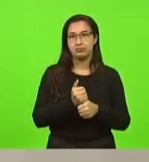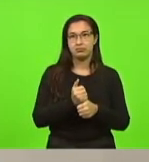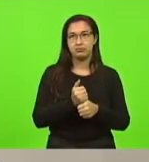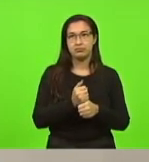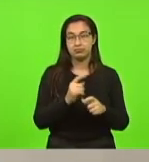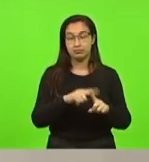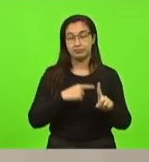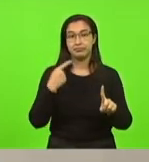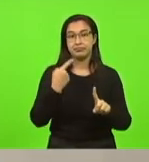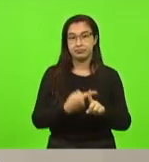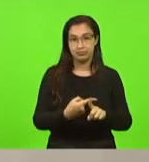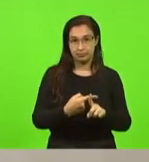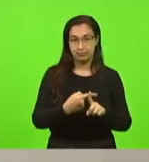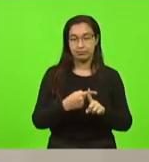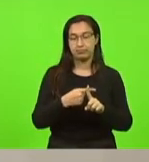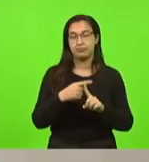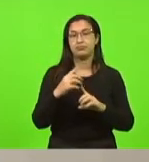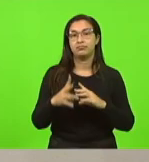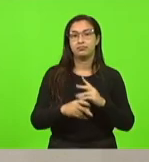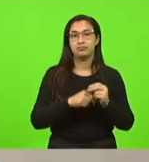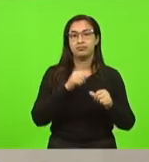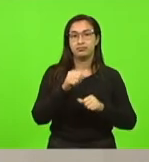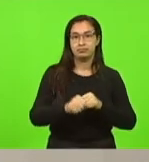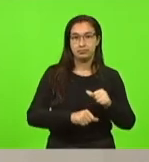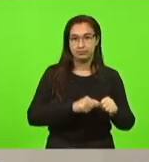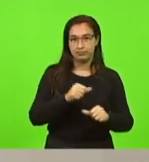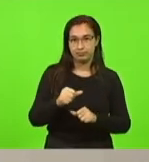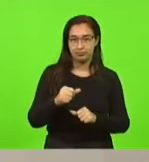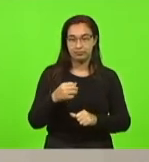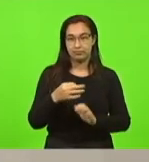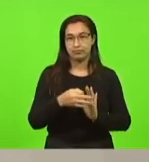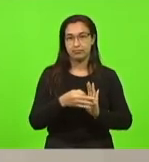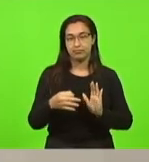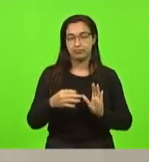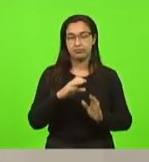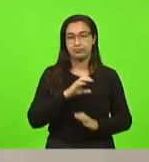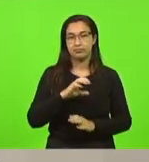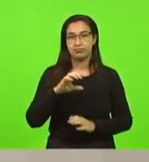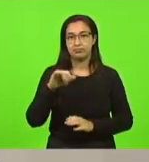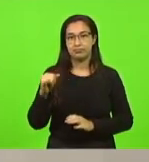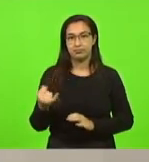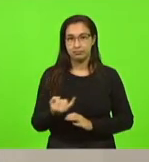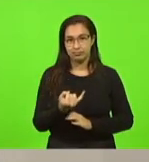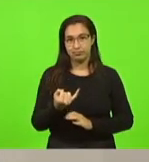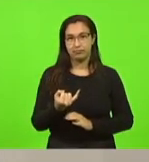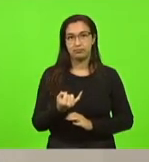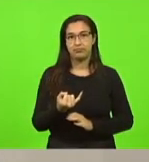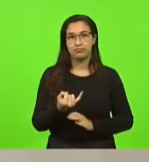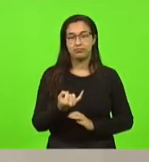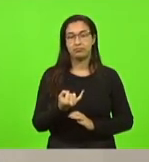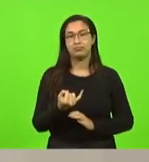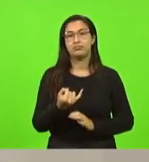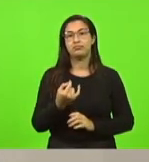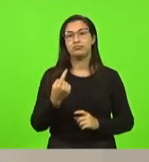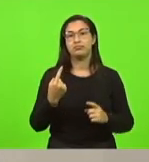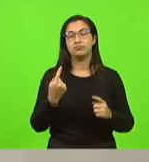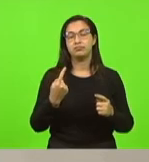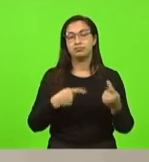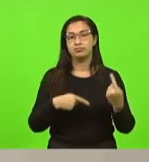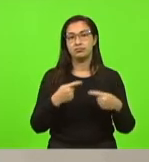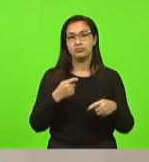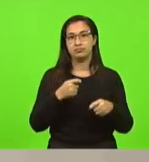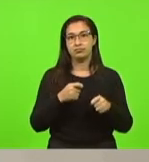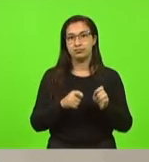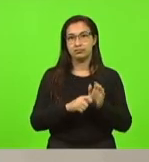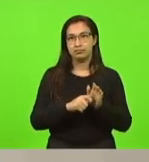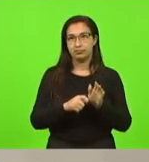aditiva e emenda modificativa e pareceres favoráveis às comissões de Constituição e Justiça, Comissão de Finanças e Tributação e Comissão de Trabalho, Administração